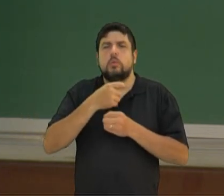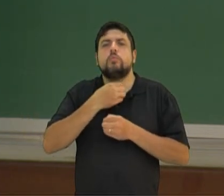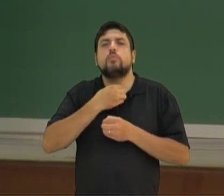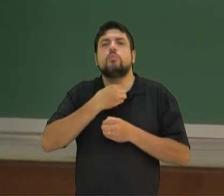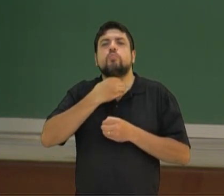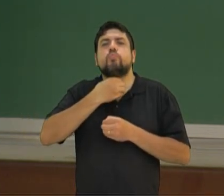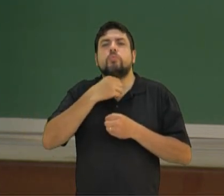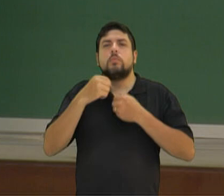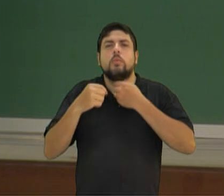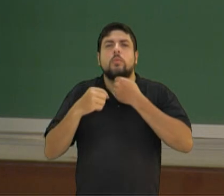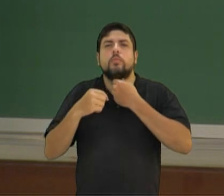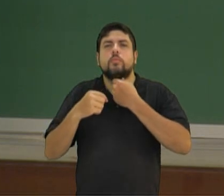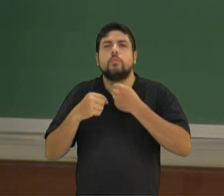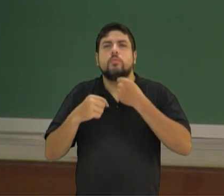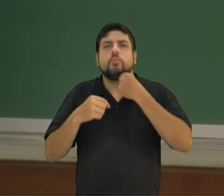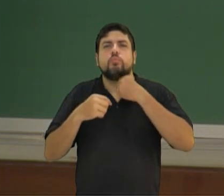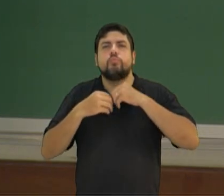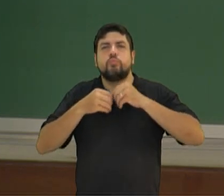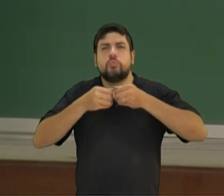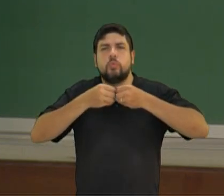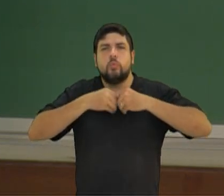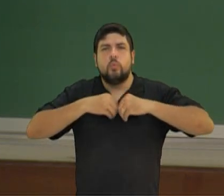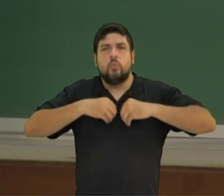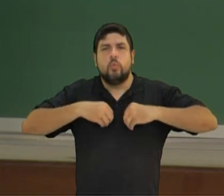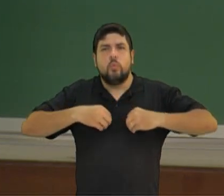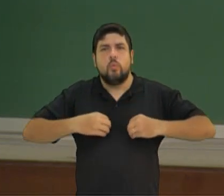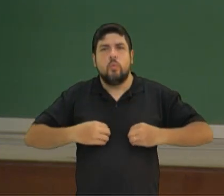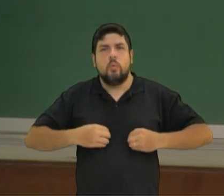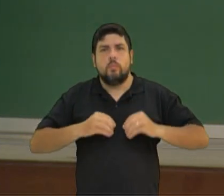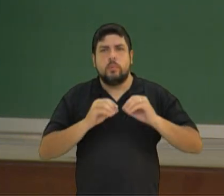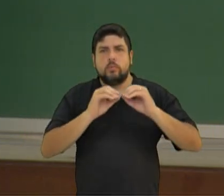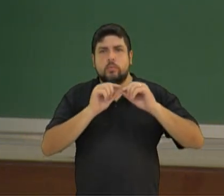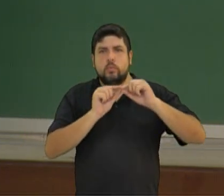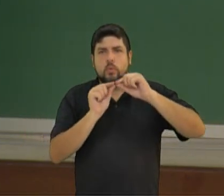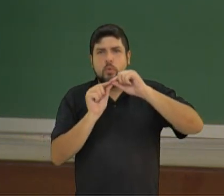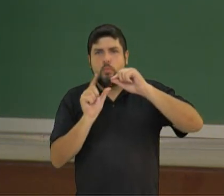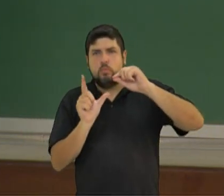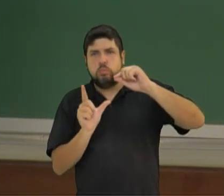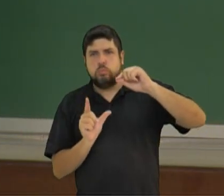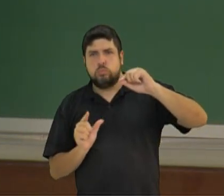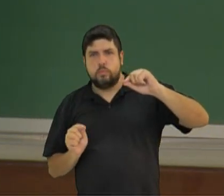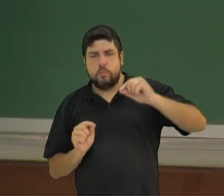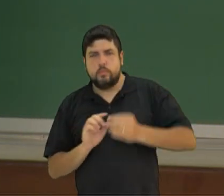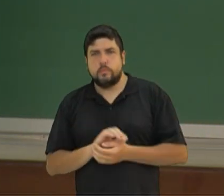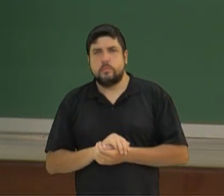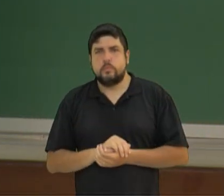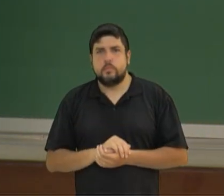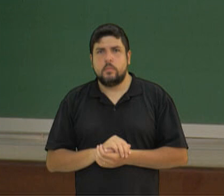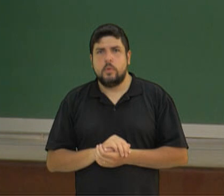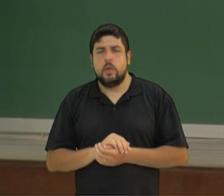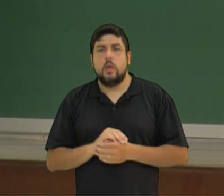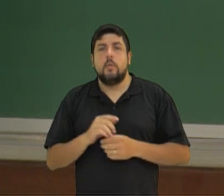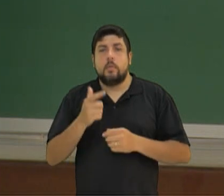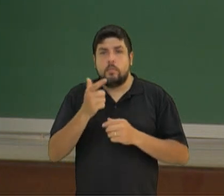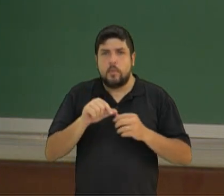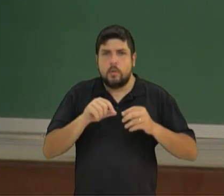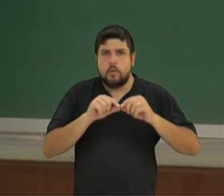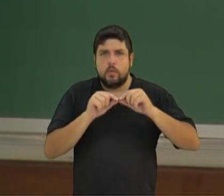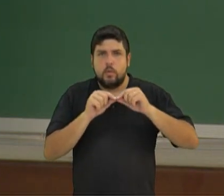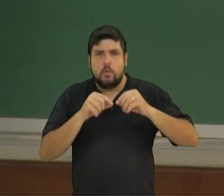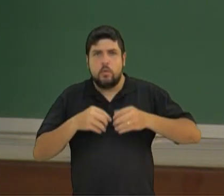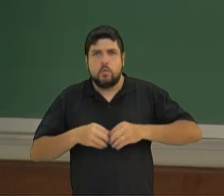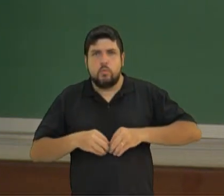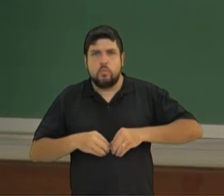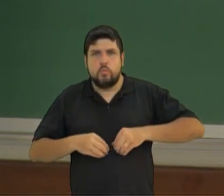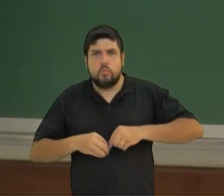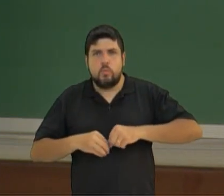esse alimento até o seu estômago, onde continua a digestão. E depois, mais conjunto de tubos que vai fazer